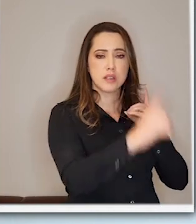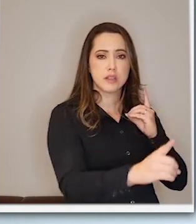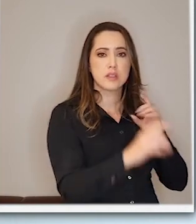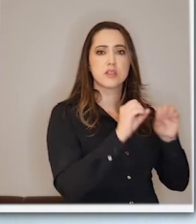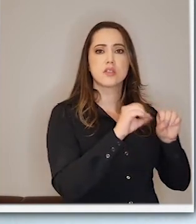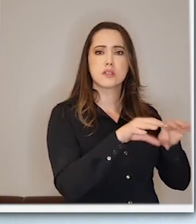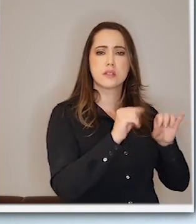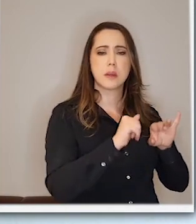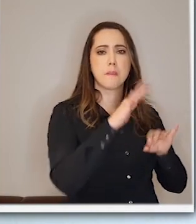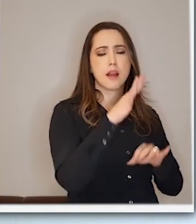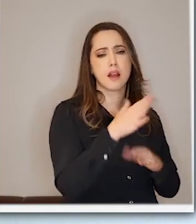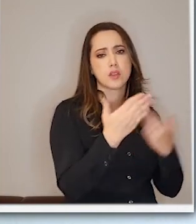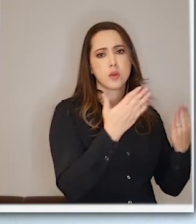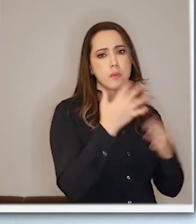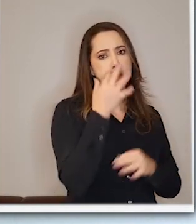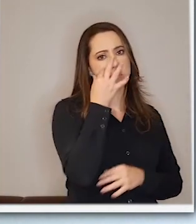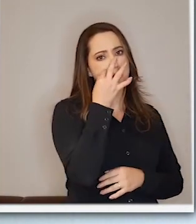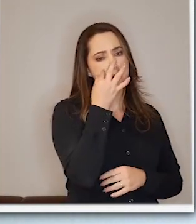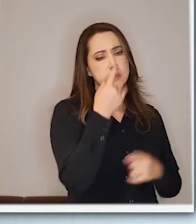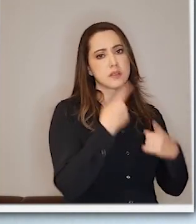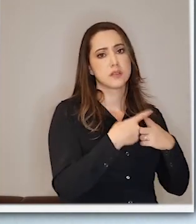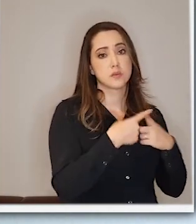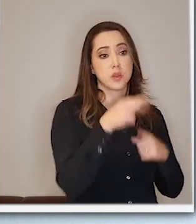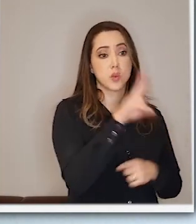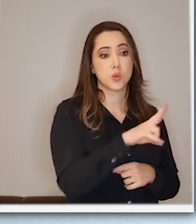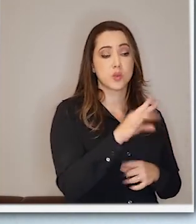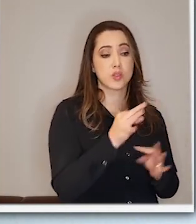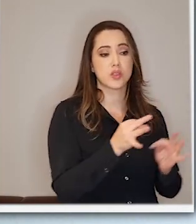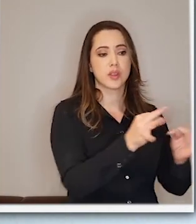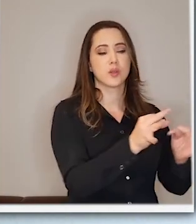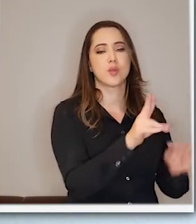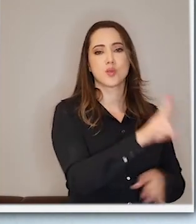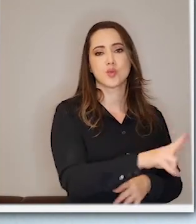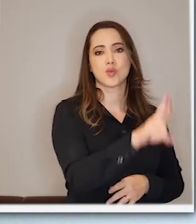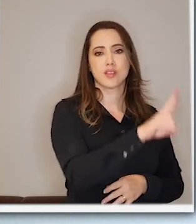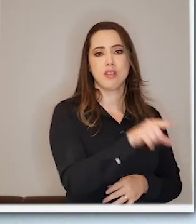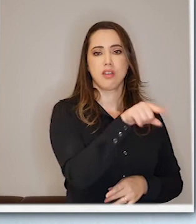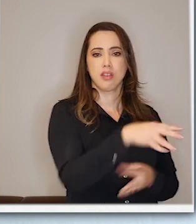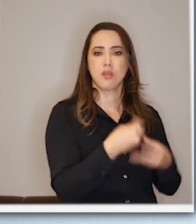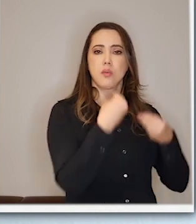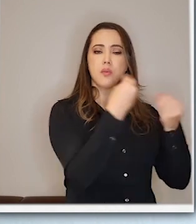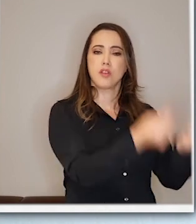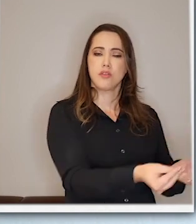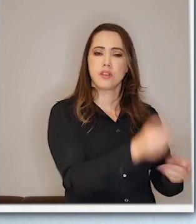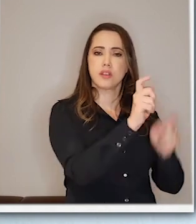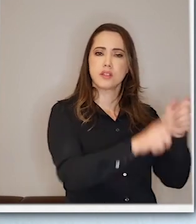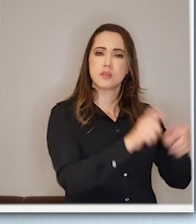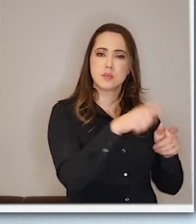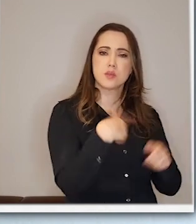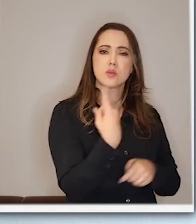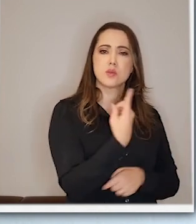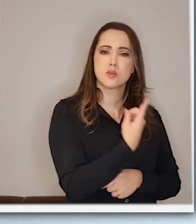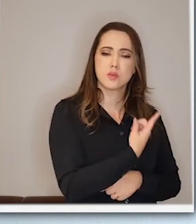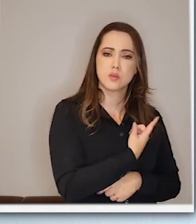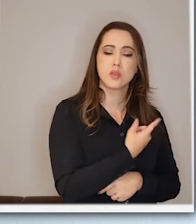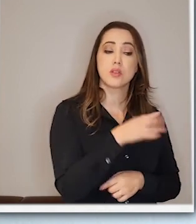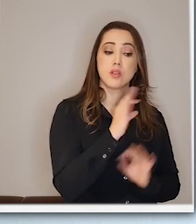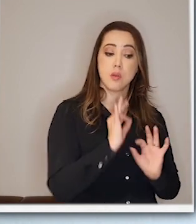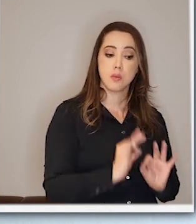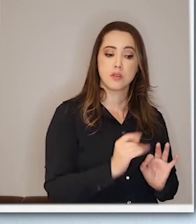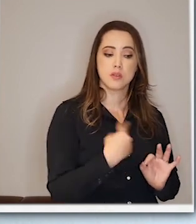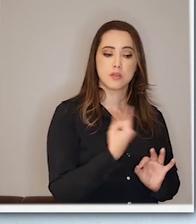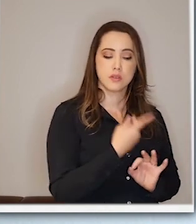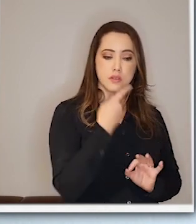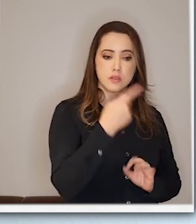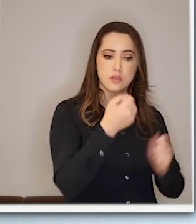Embora o Brasil tenha um grande mercado de ensino à distância, o ensino à distância tem sido muito mais uma cópia do presencial do que exatamente